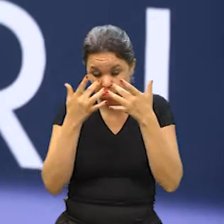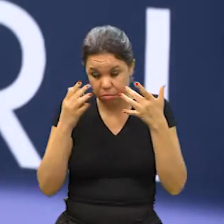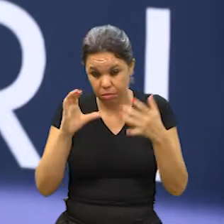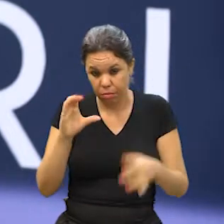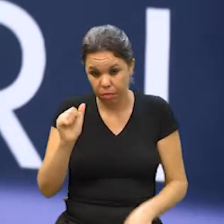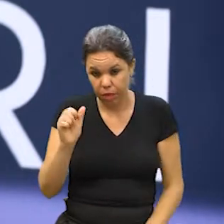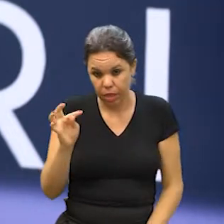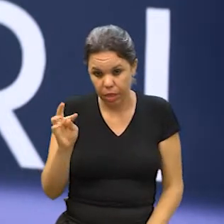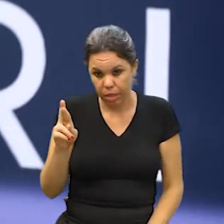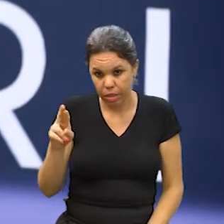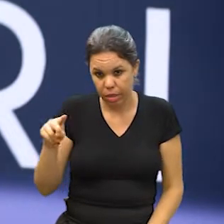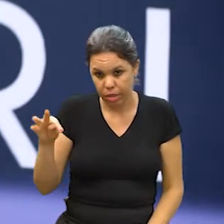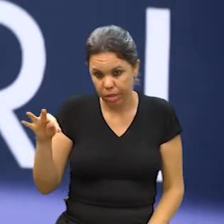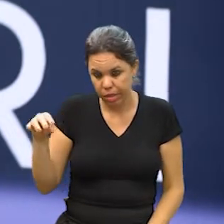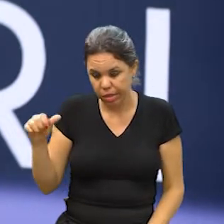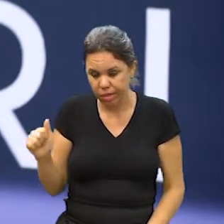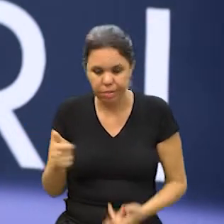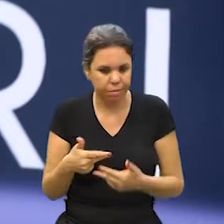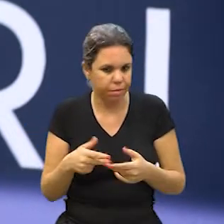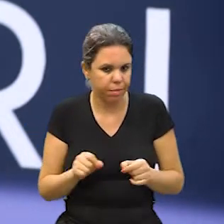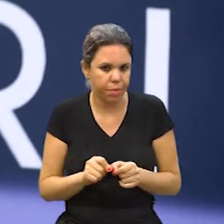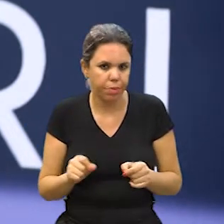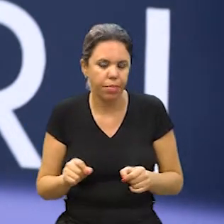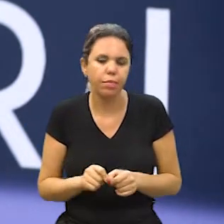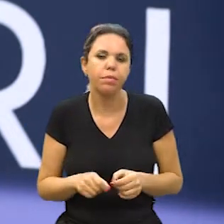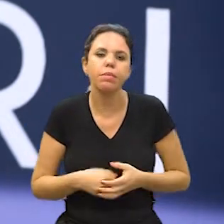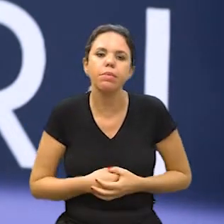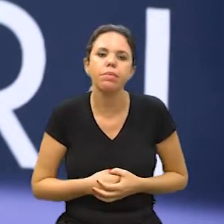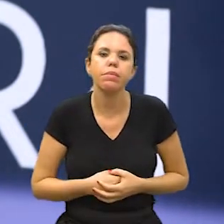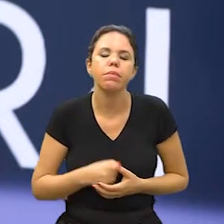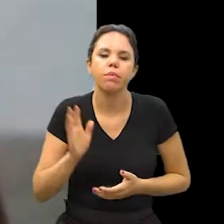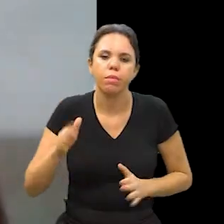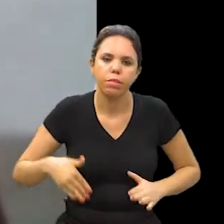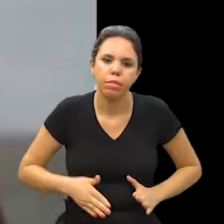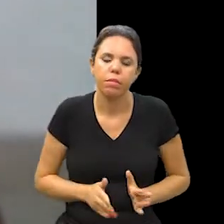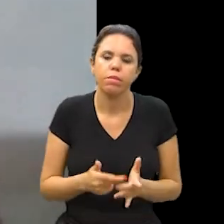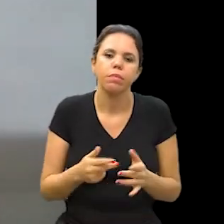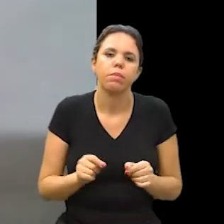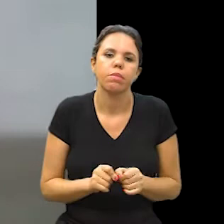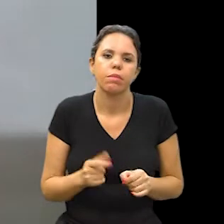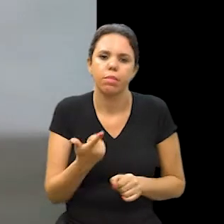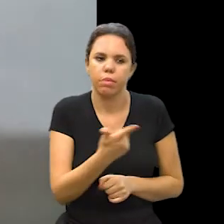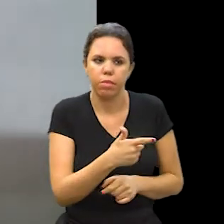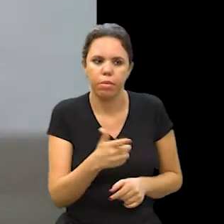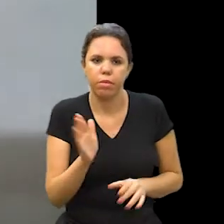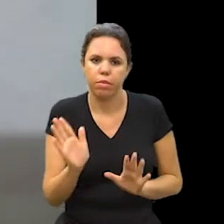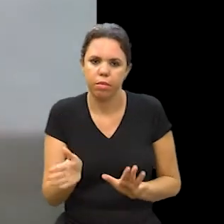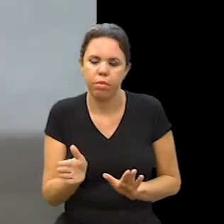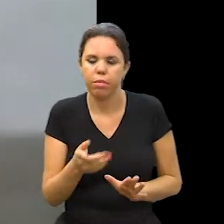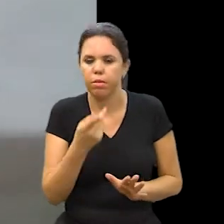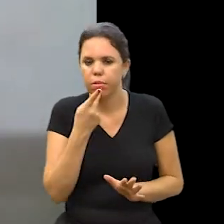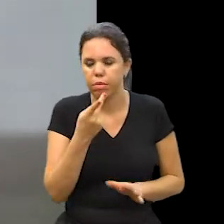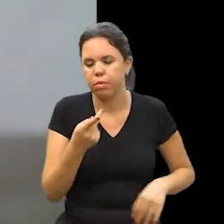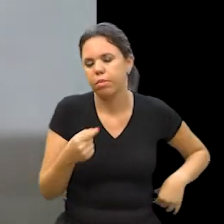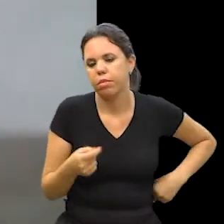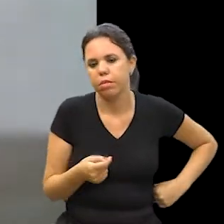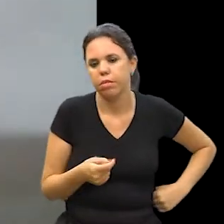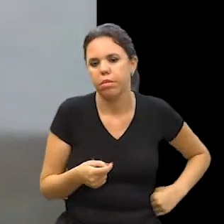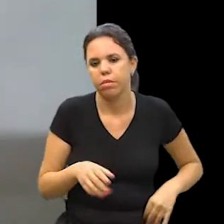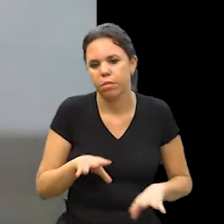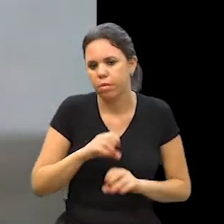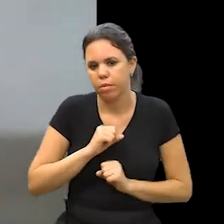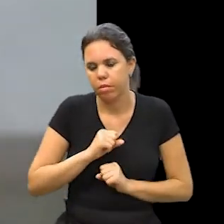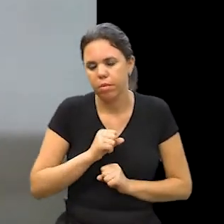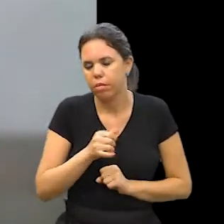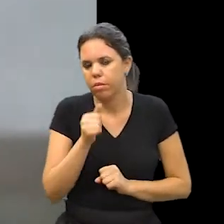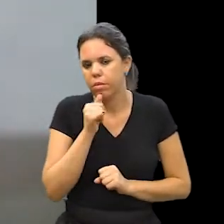catarata congênita, enfim, a gente tem coisas que já nascem com aquilo e tem outras que você mesma citou que são